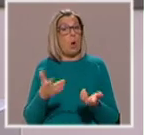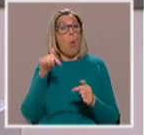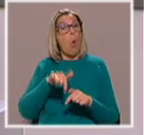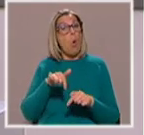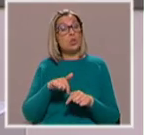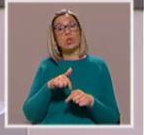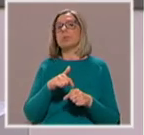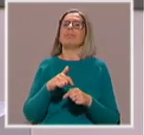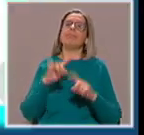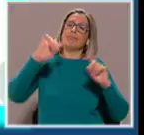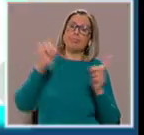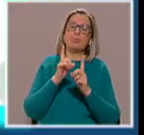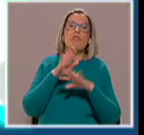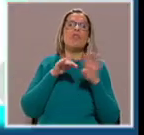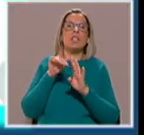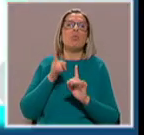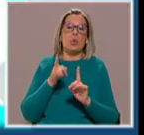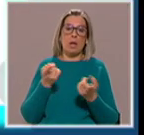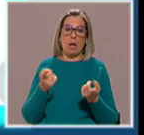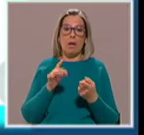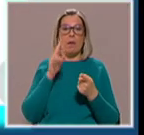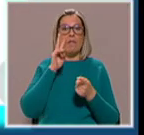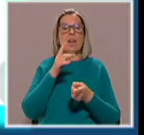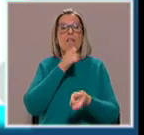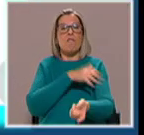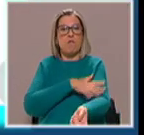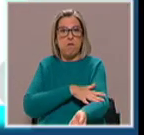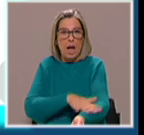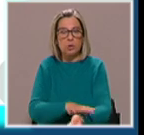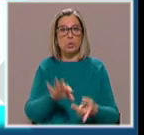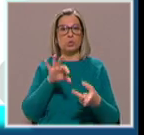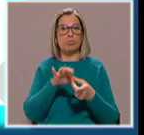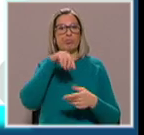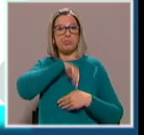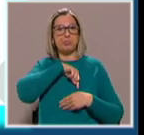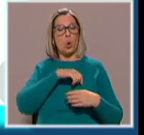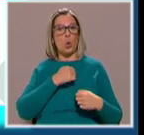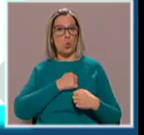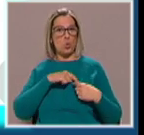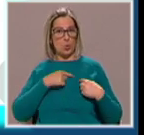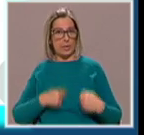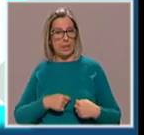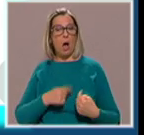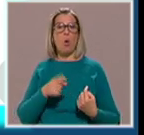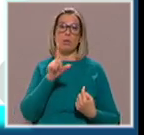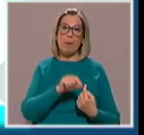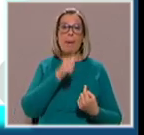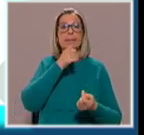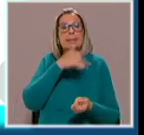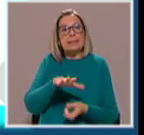fizemos, sintetizando, temos então vários tipos de vasos sanguíneos, vimos a constituição do coração e vimos a constituição do